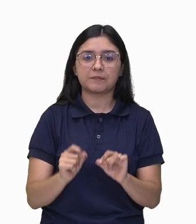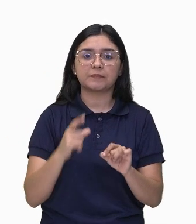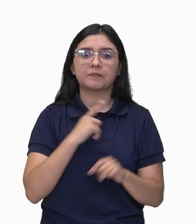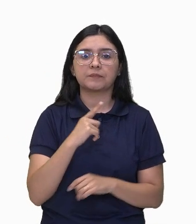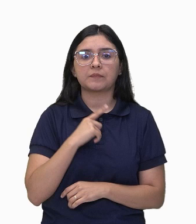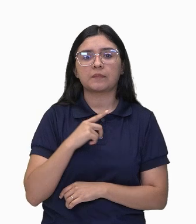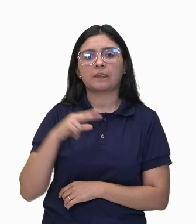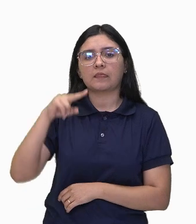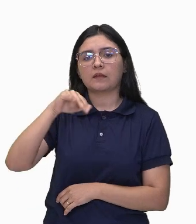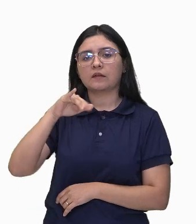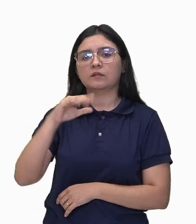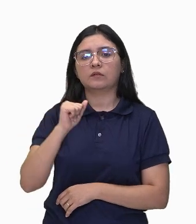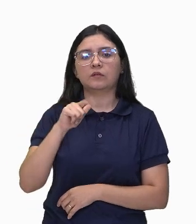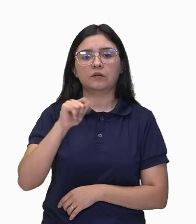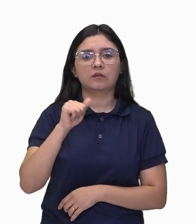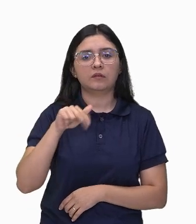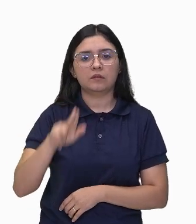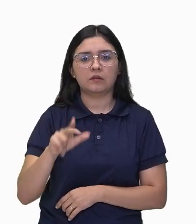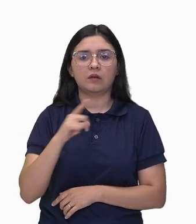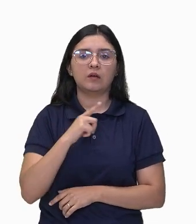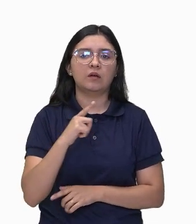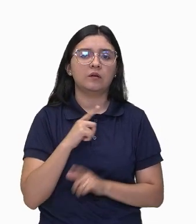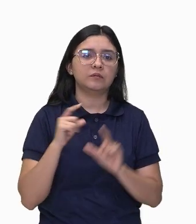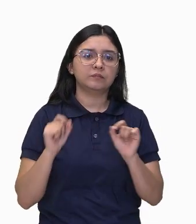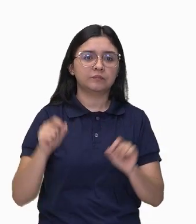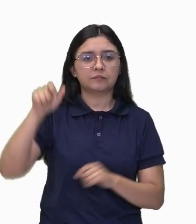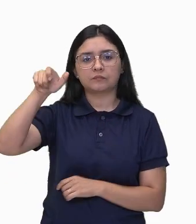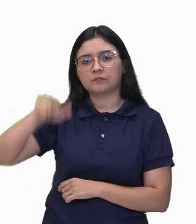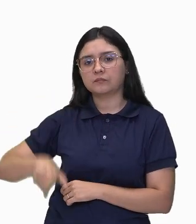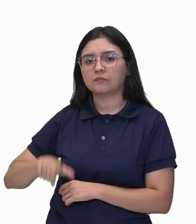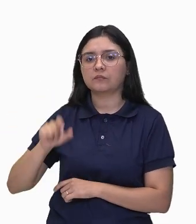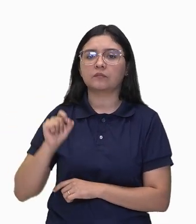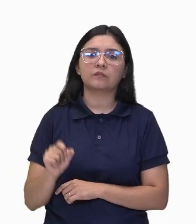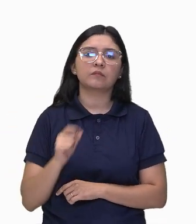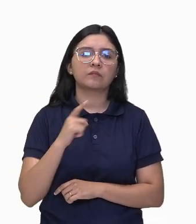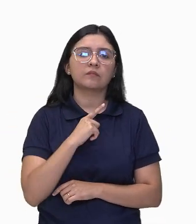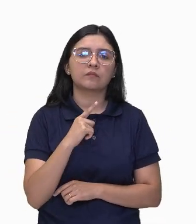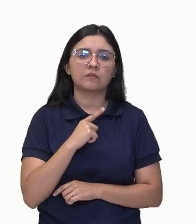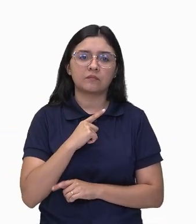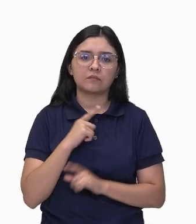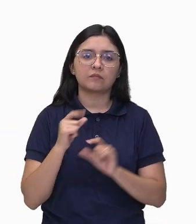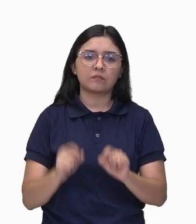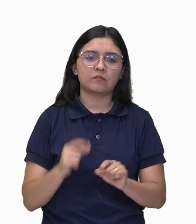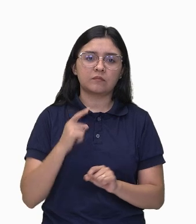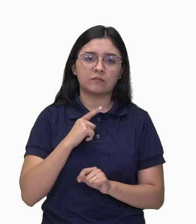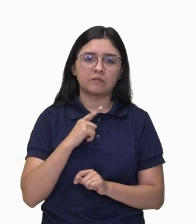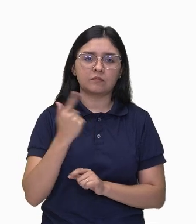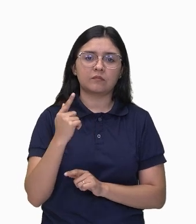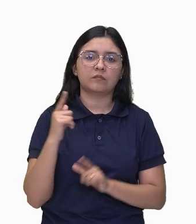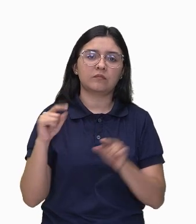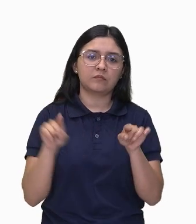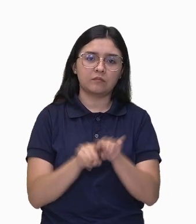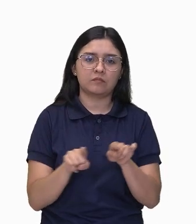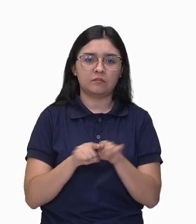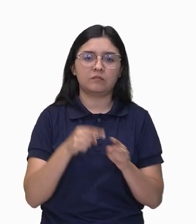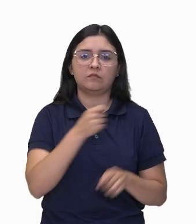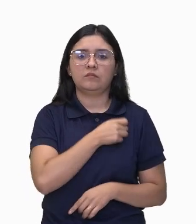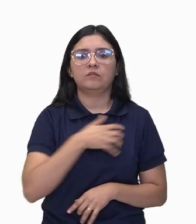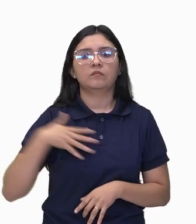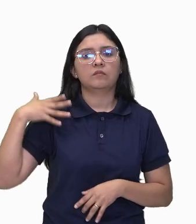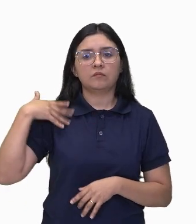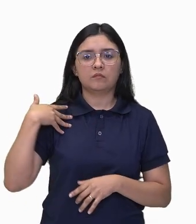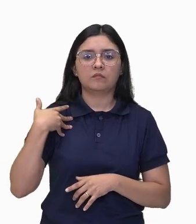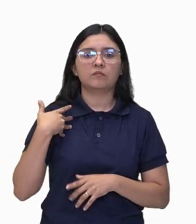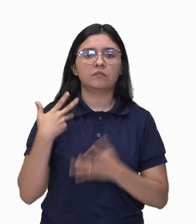Nicolau Copérnico. O polonês Nicolau Copérnico rompeu com o geocentrismo de Aristóteles, adotado pela